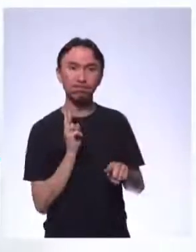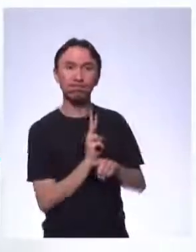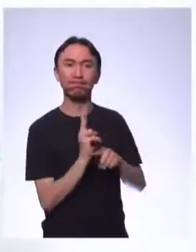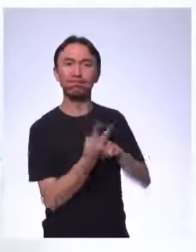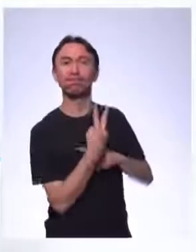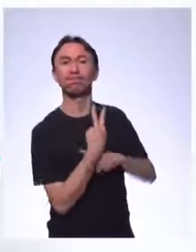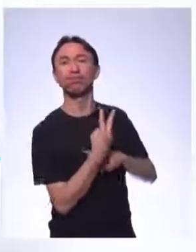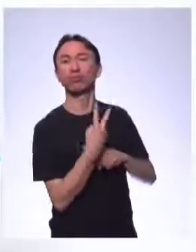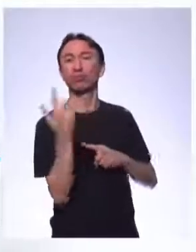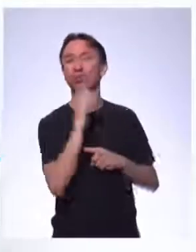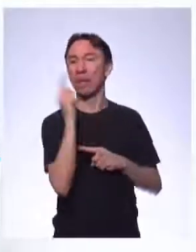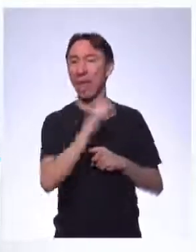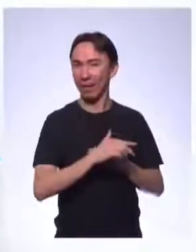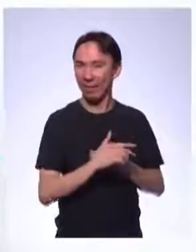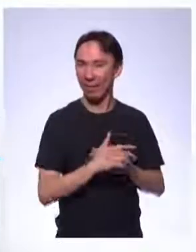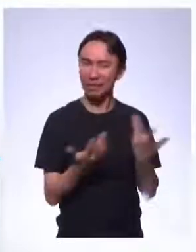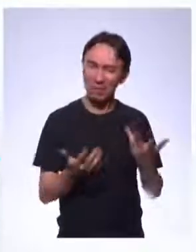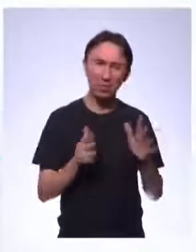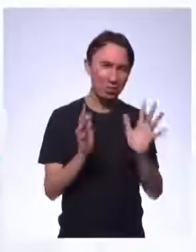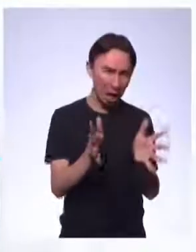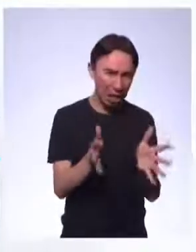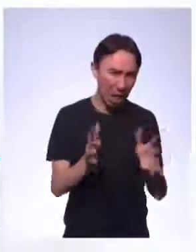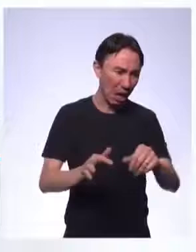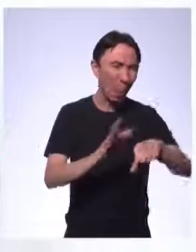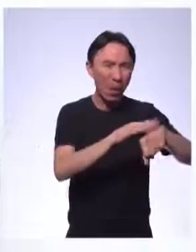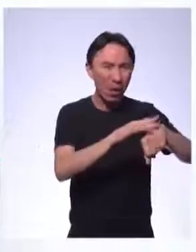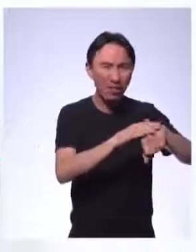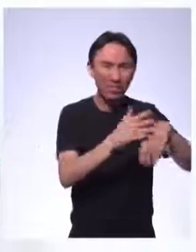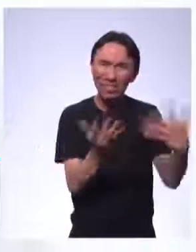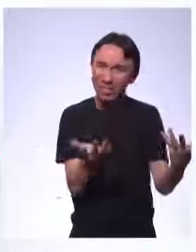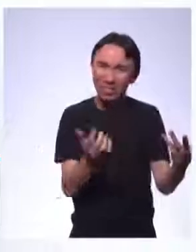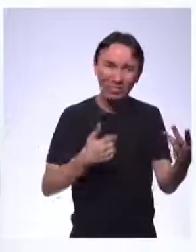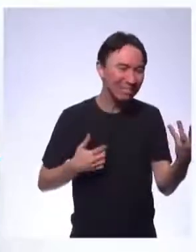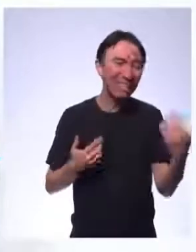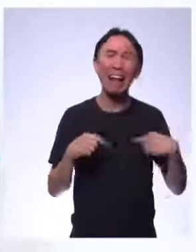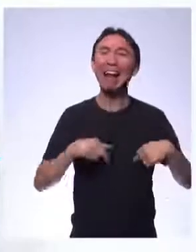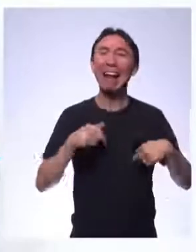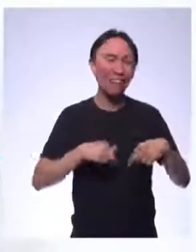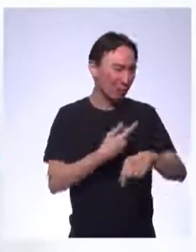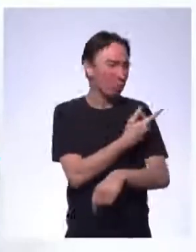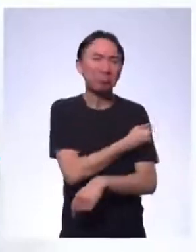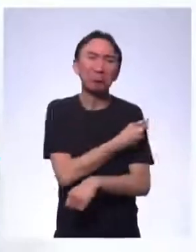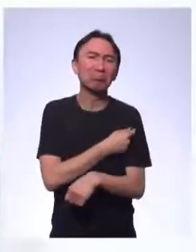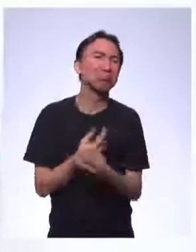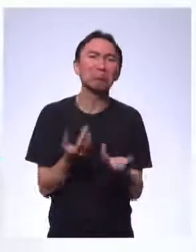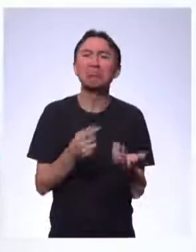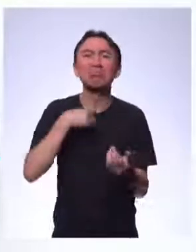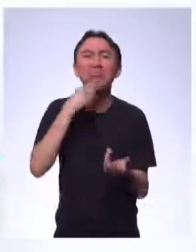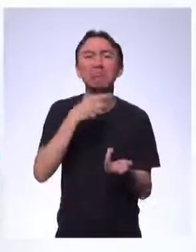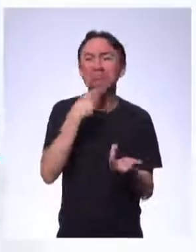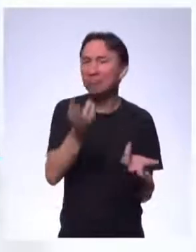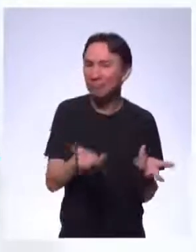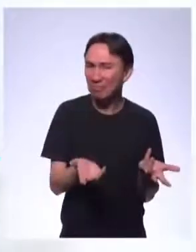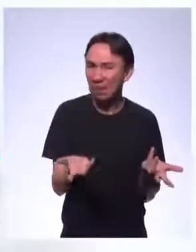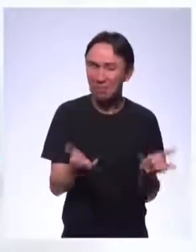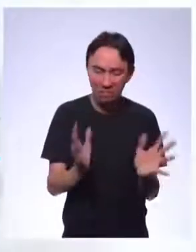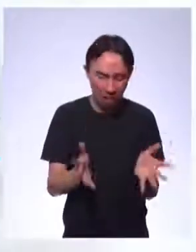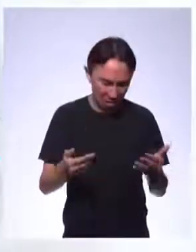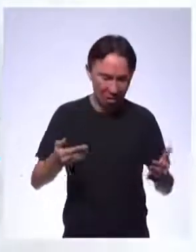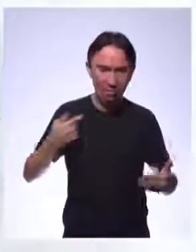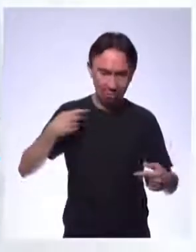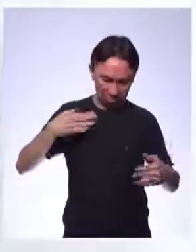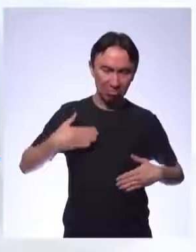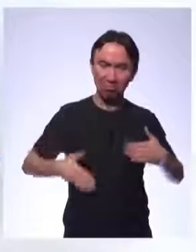já tive a doença, vacina para mim já não vai mais fazer efeito, porque eu já produzi anticorpos. Tá? Então, eu pego esse